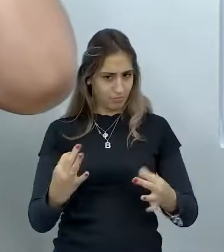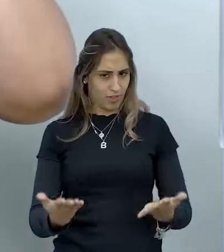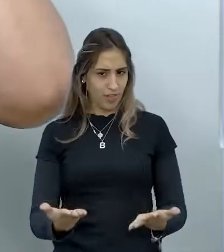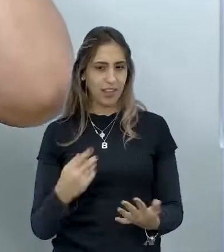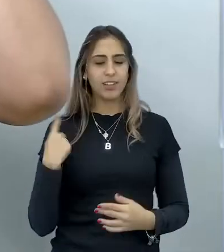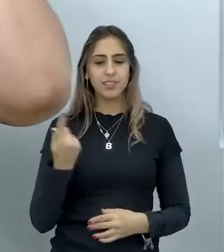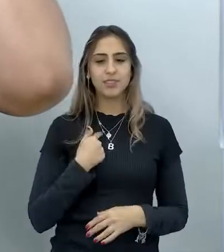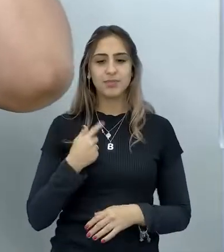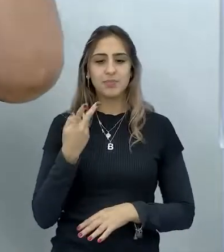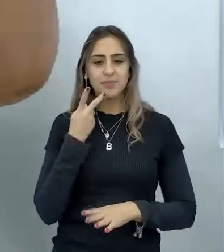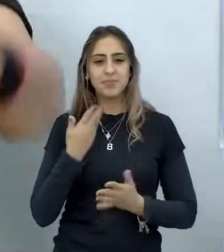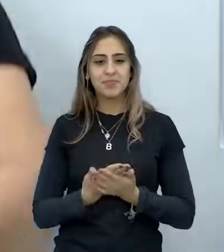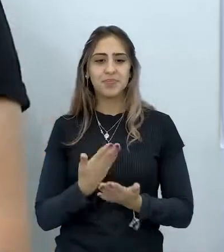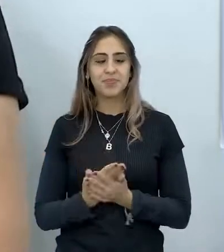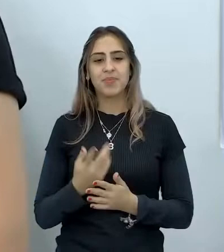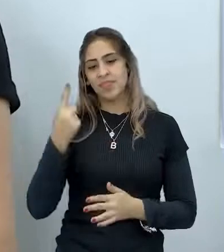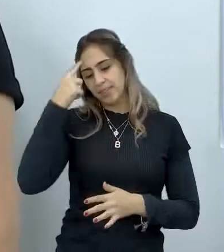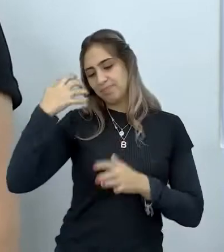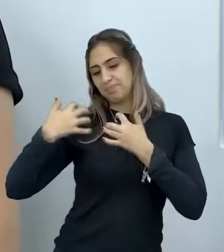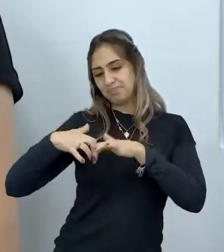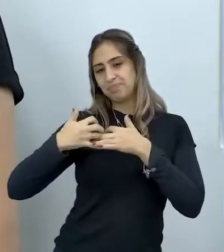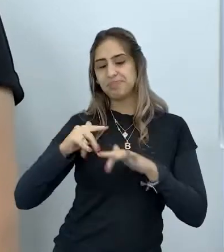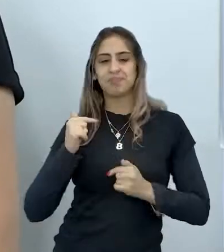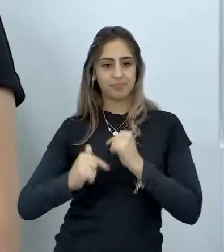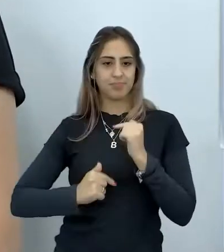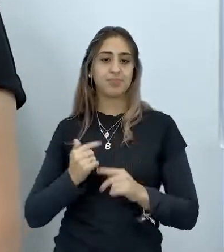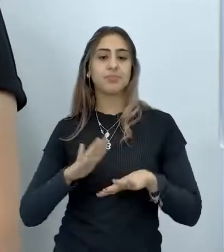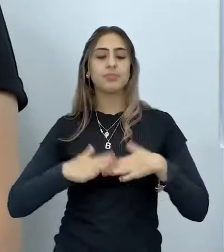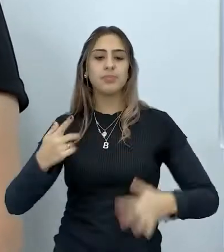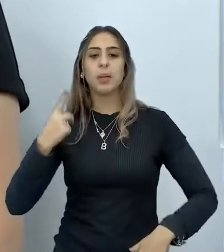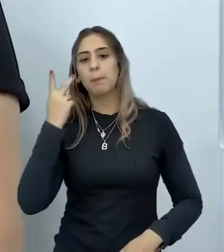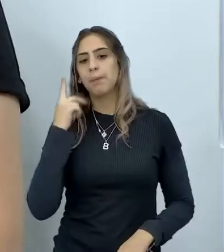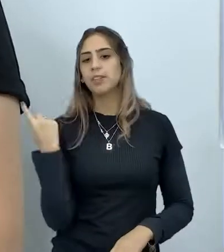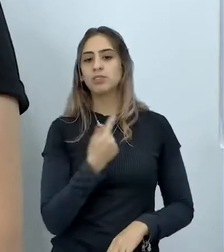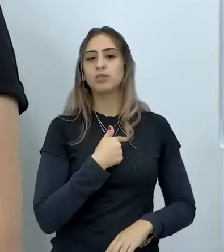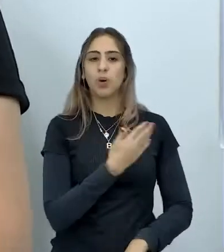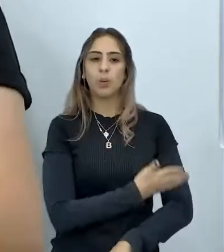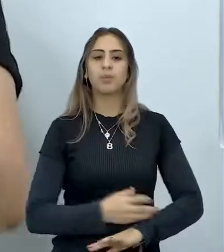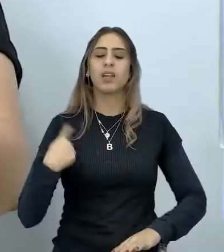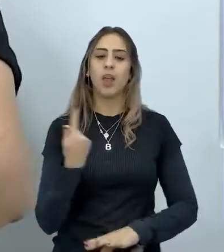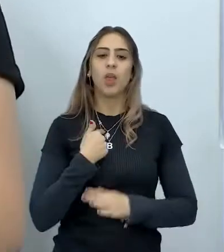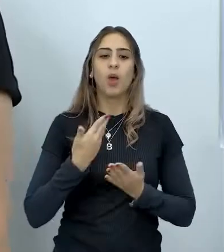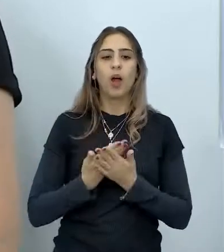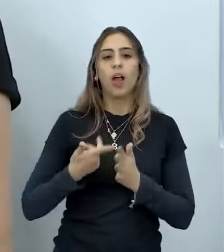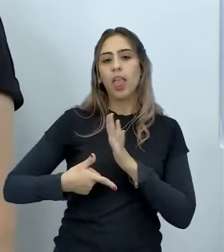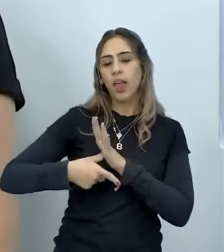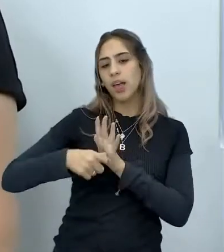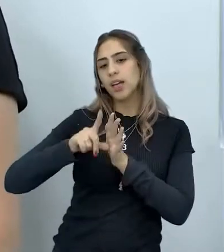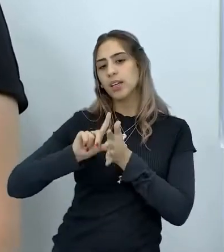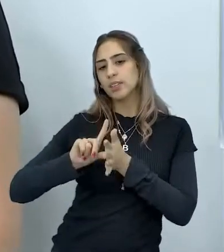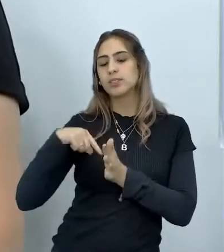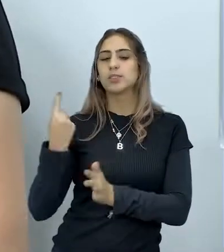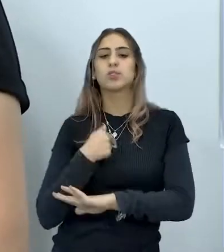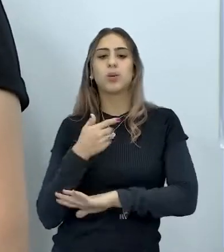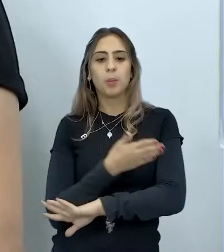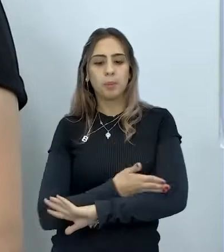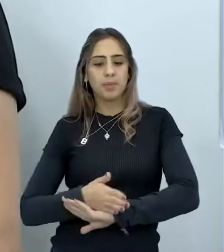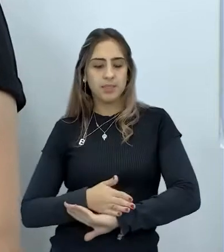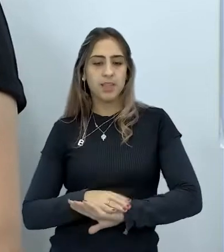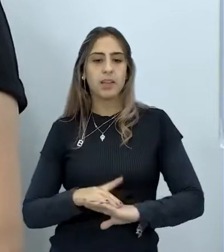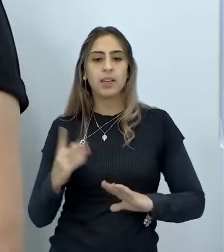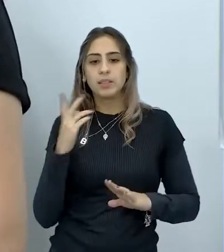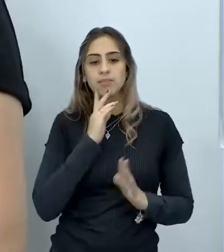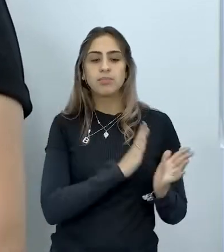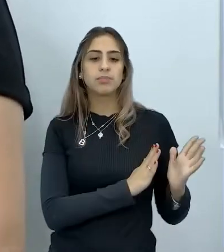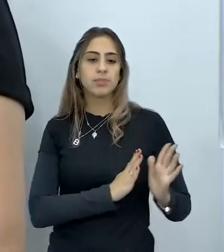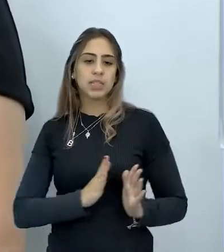colocar essas caraminholas para funcionar e, né, para a gente começar a nossa aula, antes, né, da gente começar efetivamente, vamos